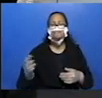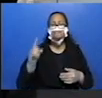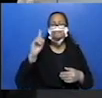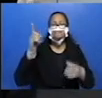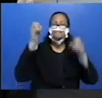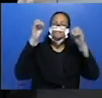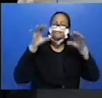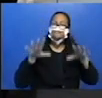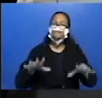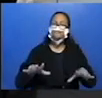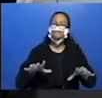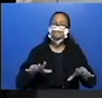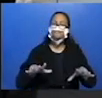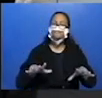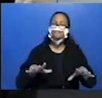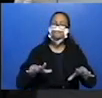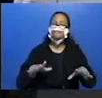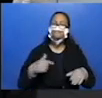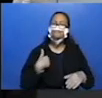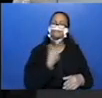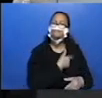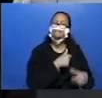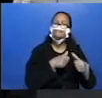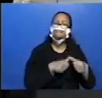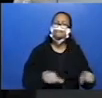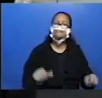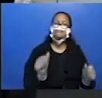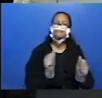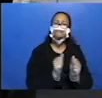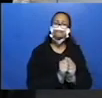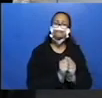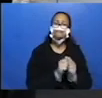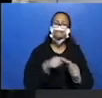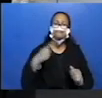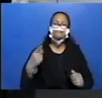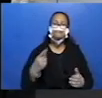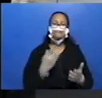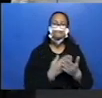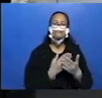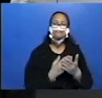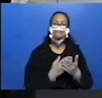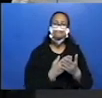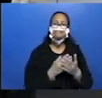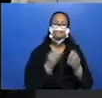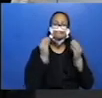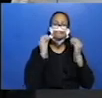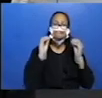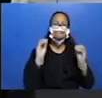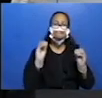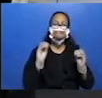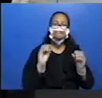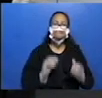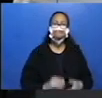os abençoe, que nós estejamos juntos na nossa próxima aula. Um grande beijo.